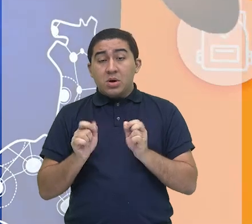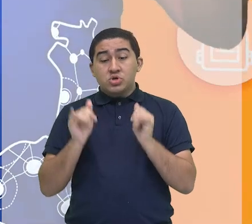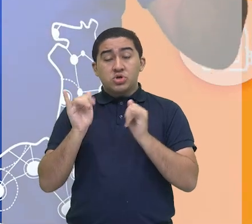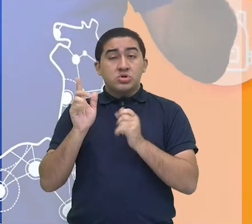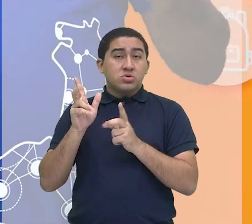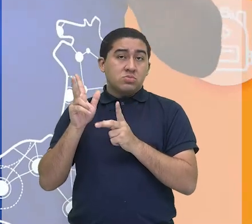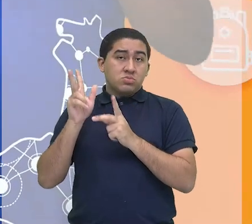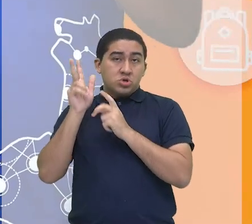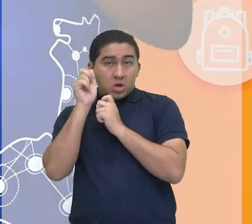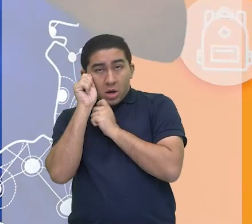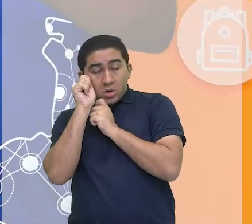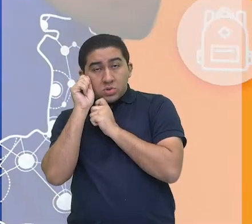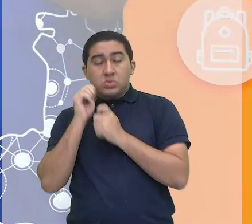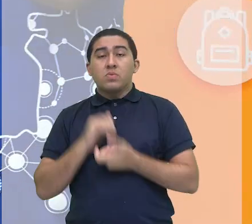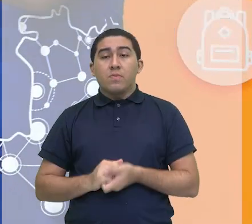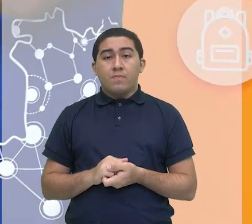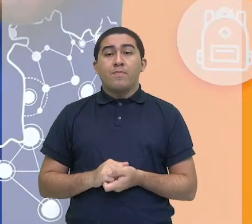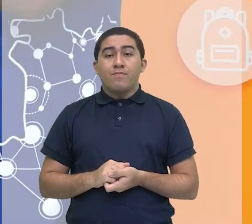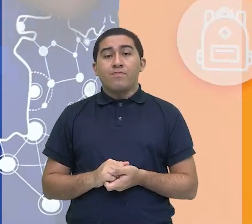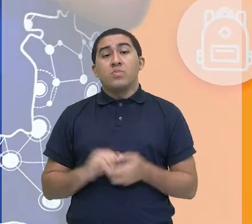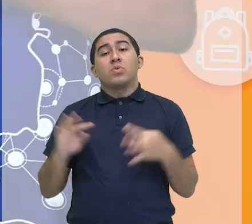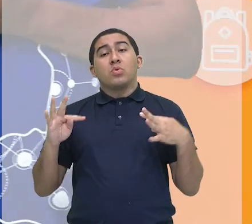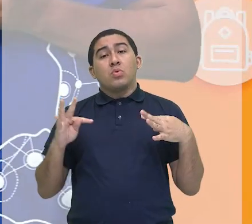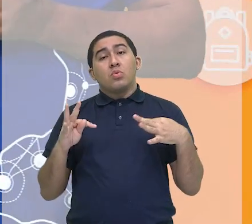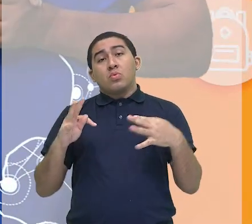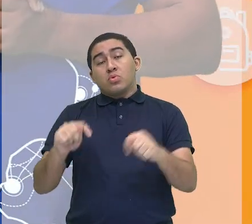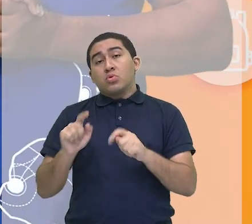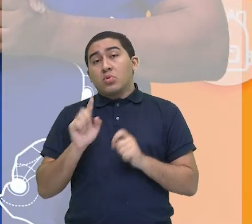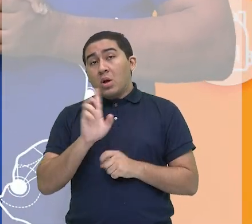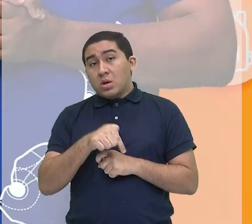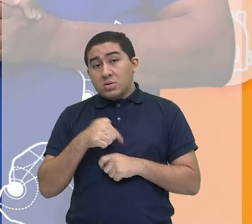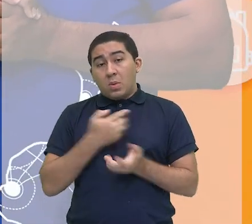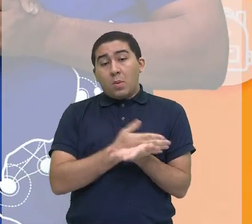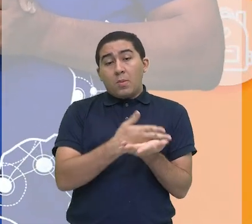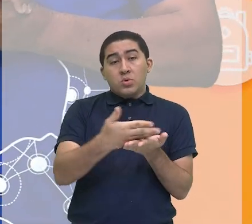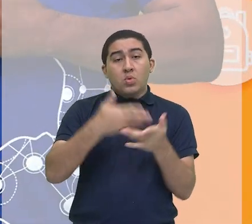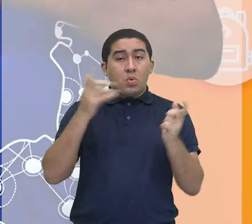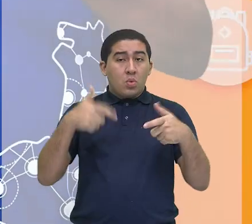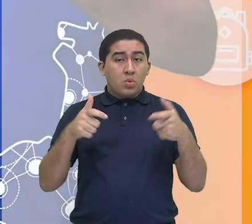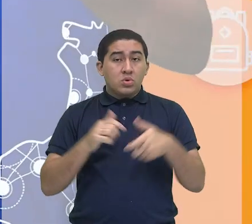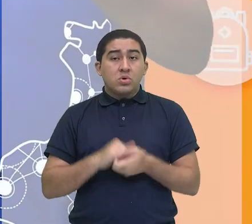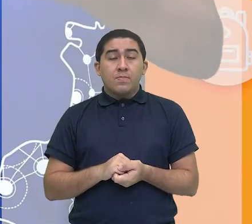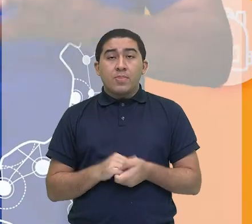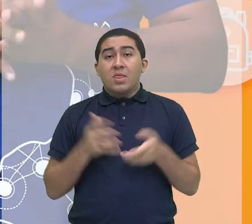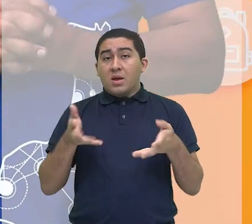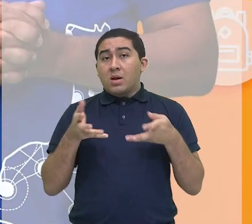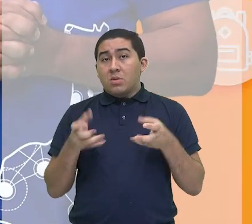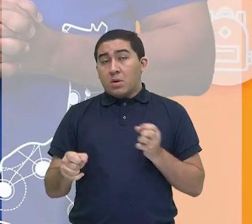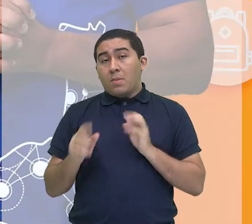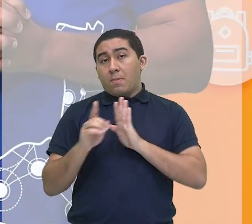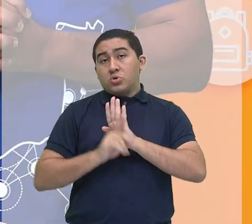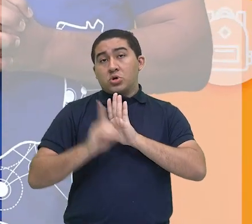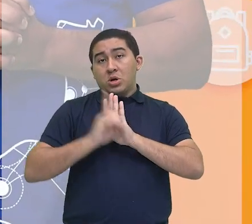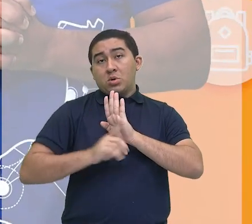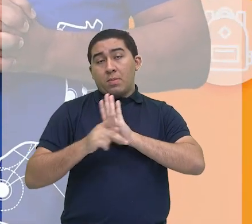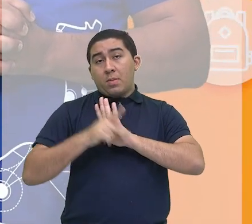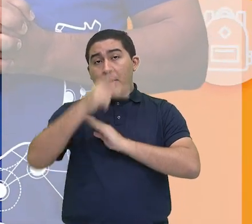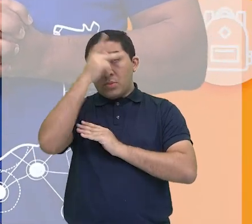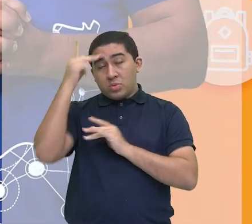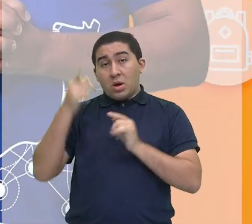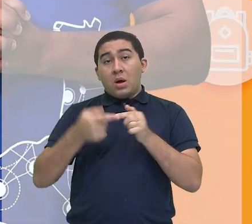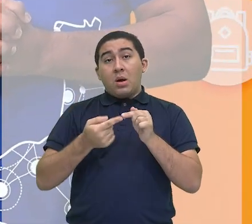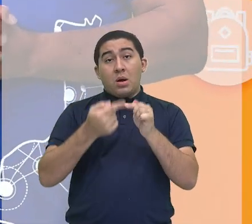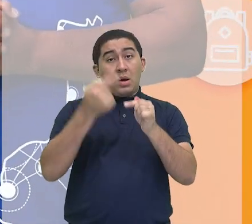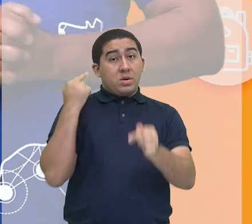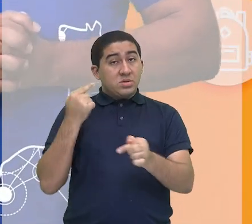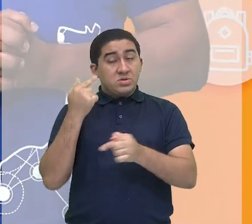tudo isso aí faz parte dessa... começou ali, né? Buscando esses direitos, que antigamente não existia,